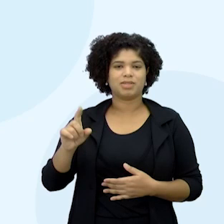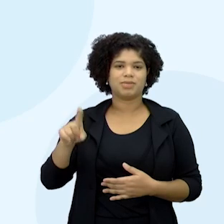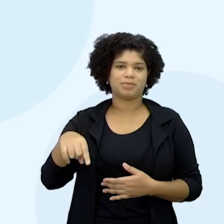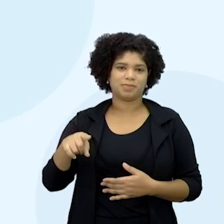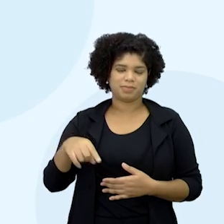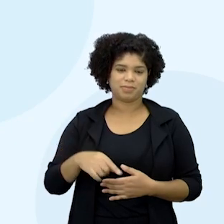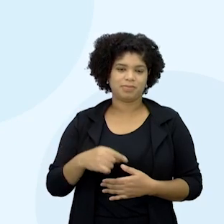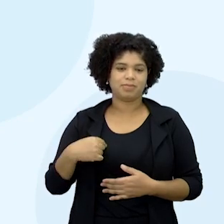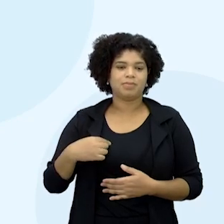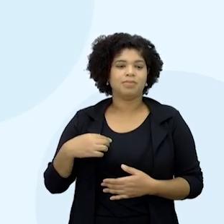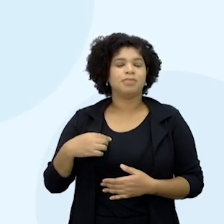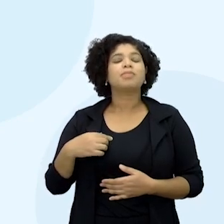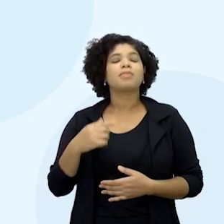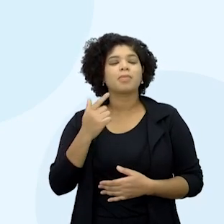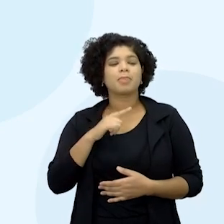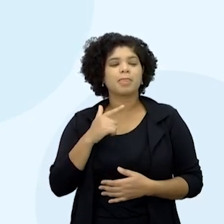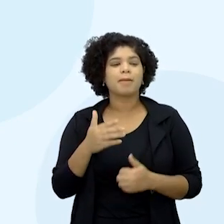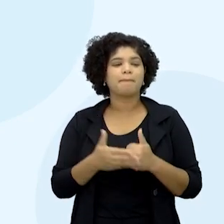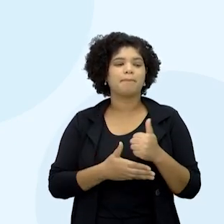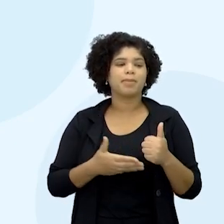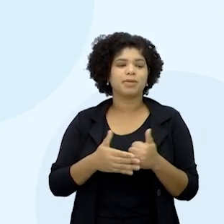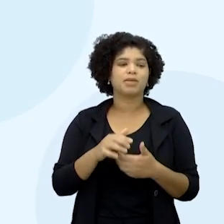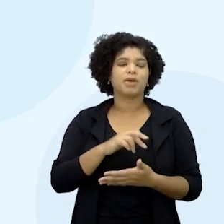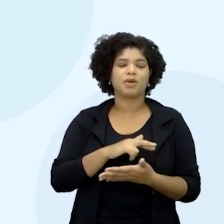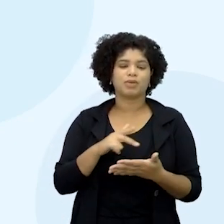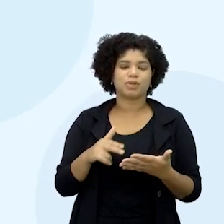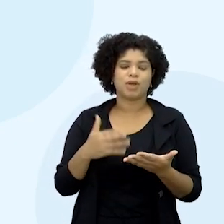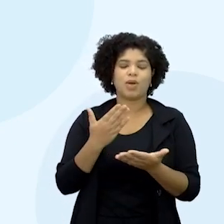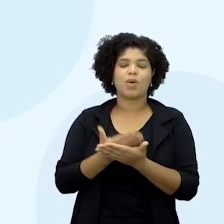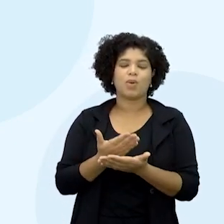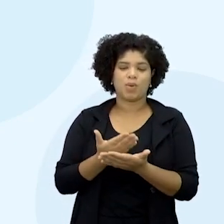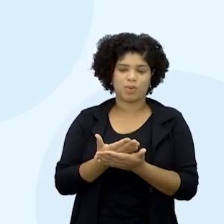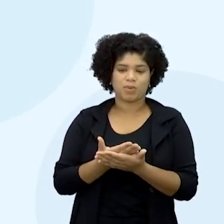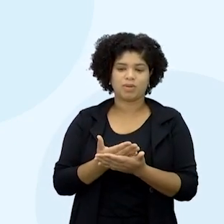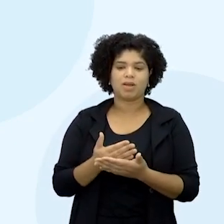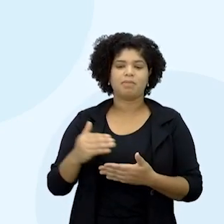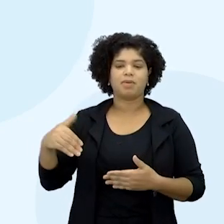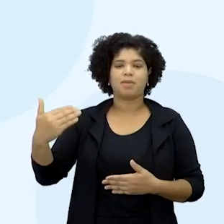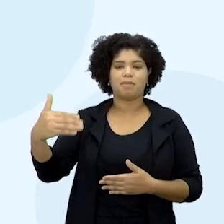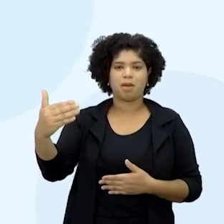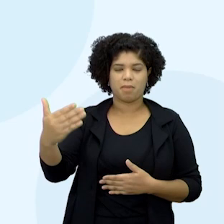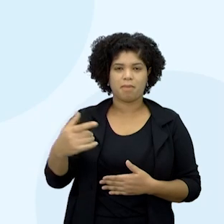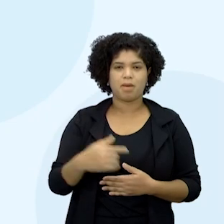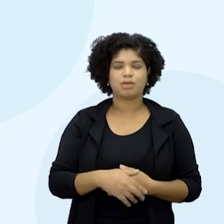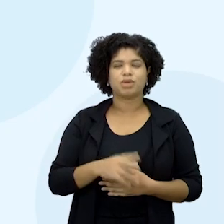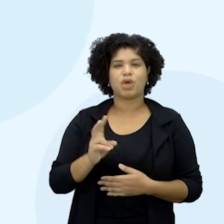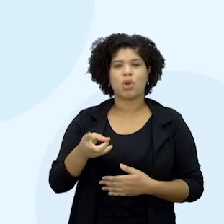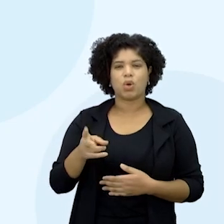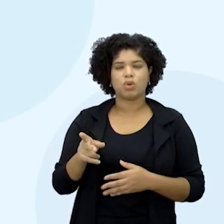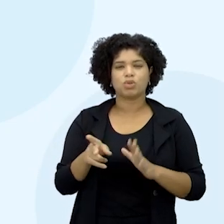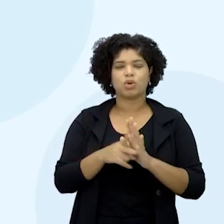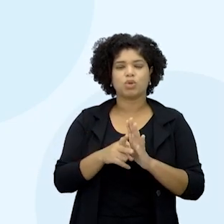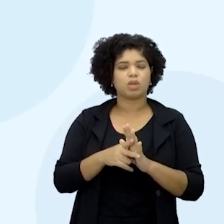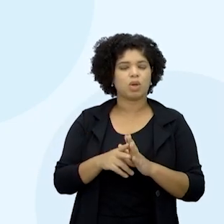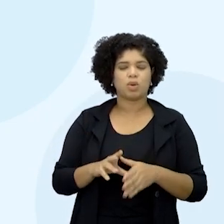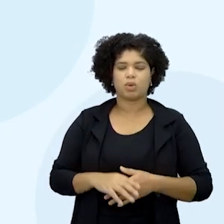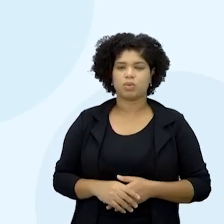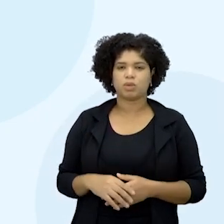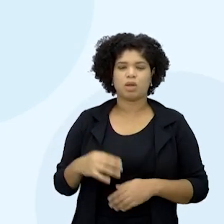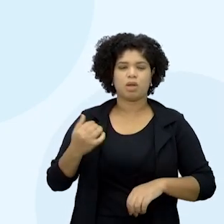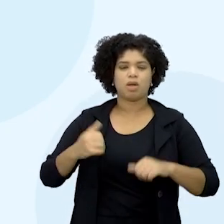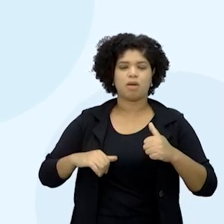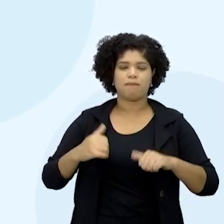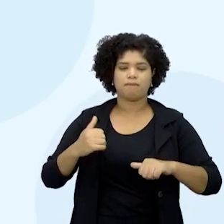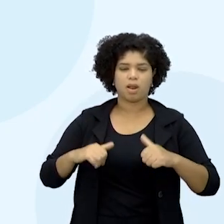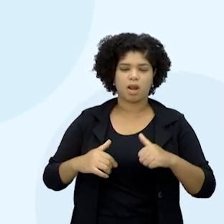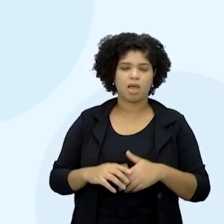gente consegue dar, né, embasamento às demais aulas que vêm por aí. Então é só colocar o QR Code,